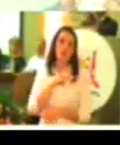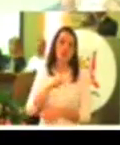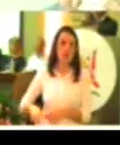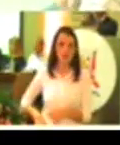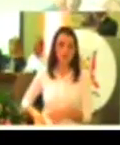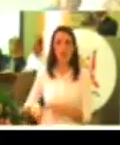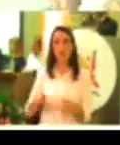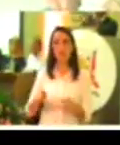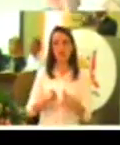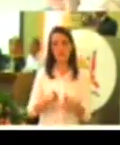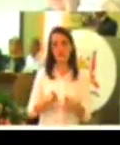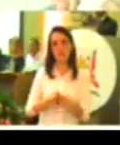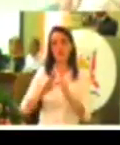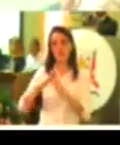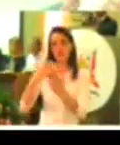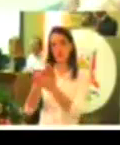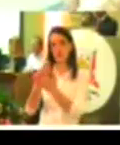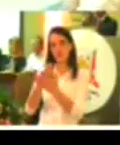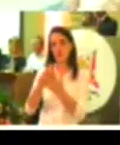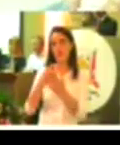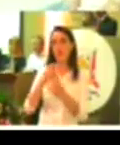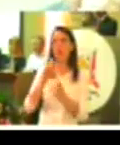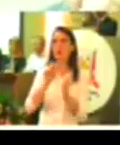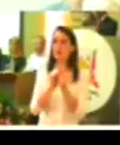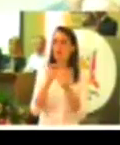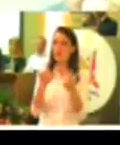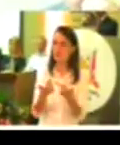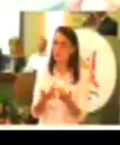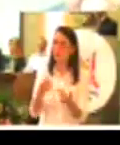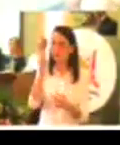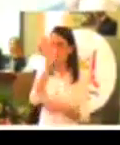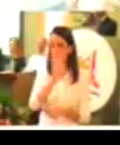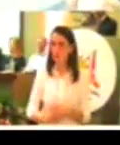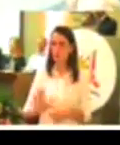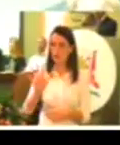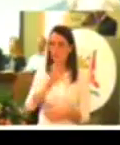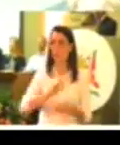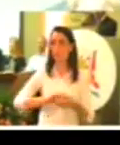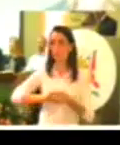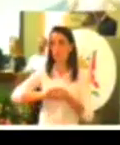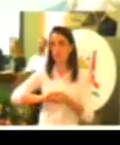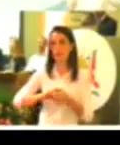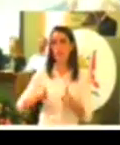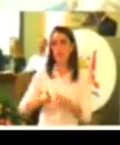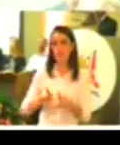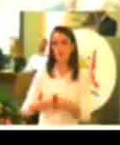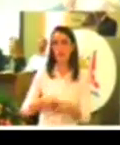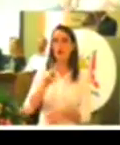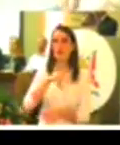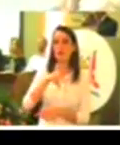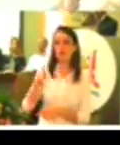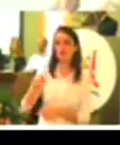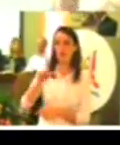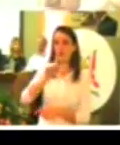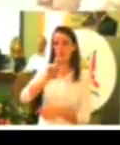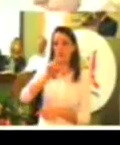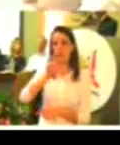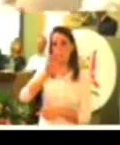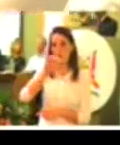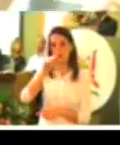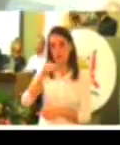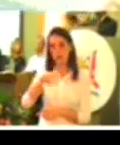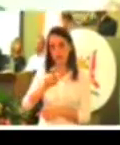da Associação Brasileira das Escolas do Legislativo e de Contas, professora